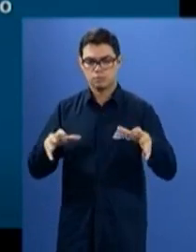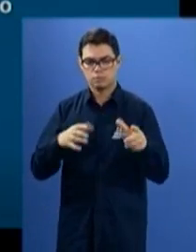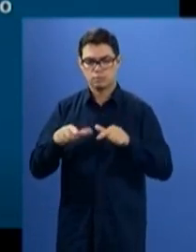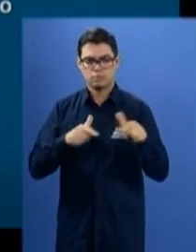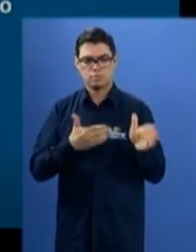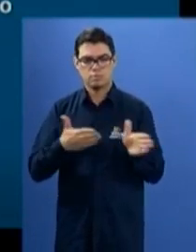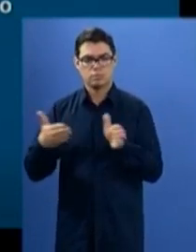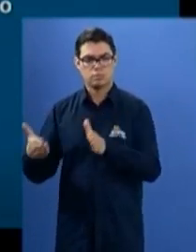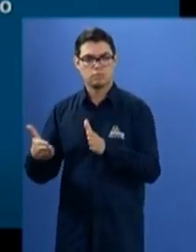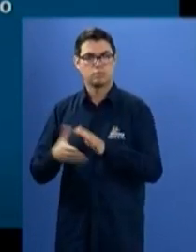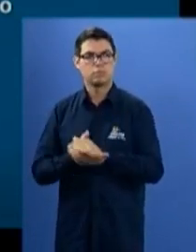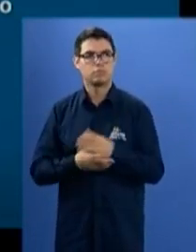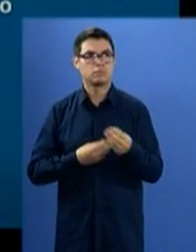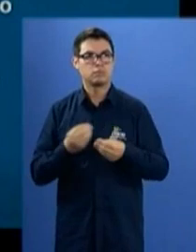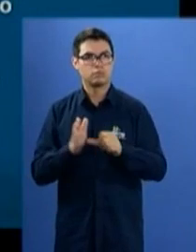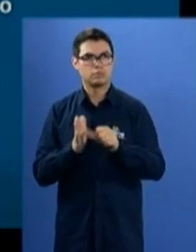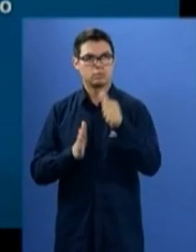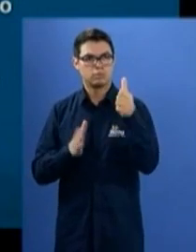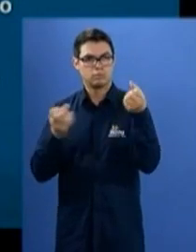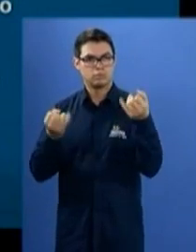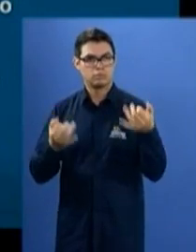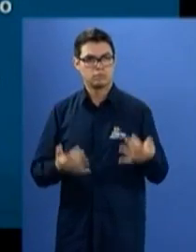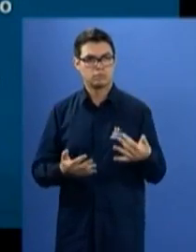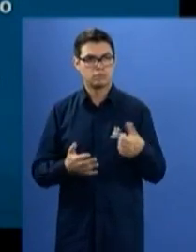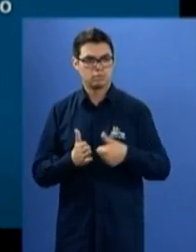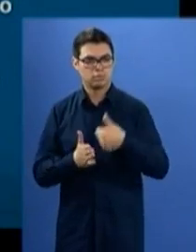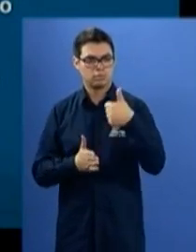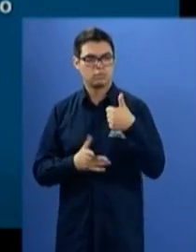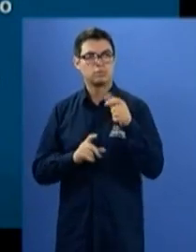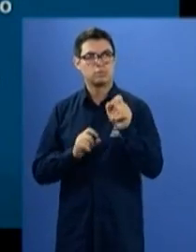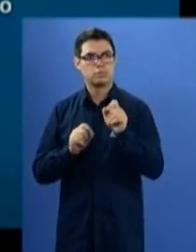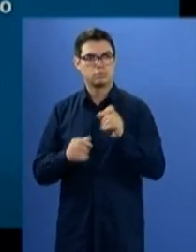em elementos. Em primeiro lugar, a operação